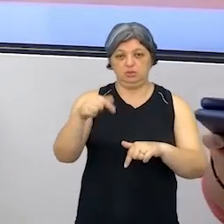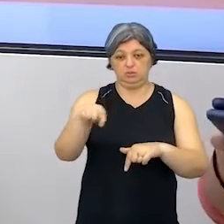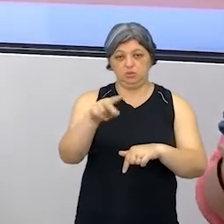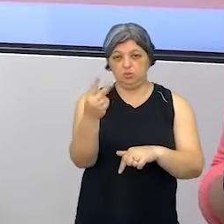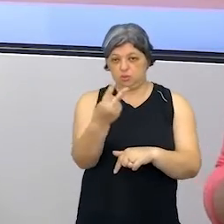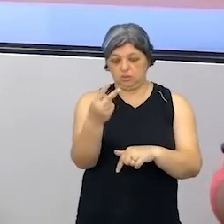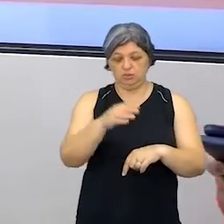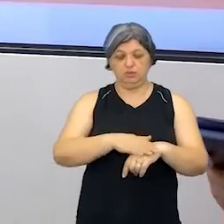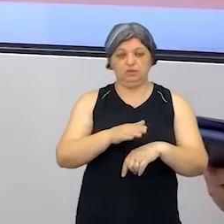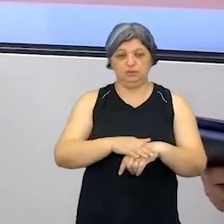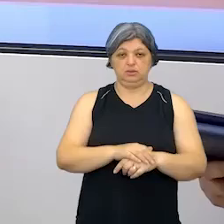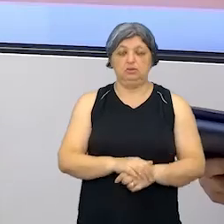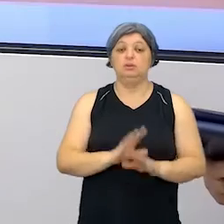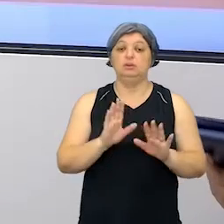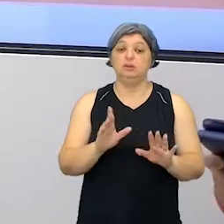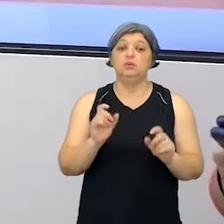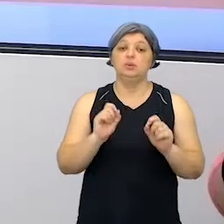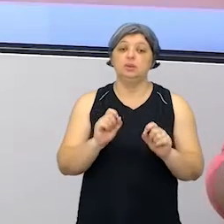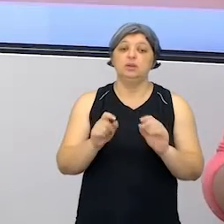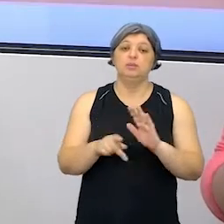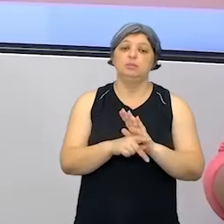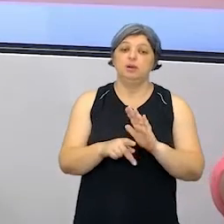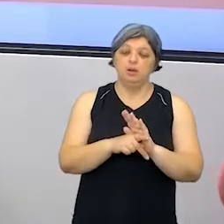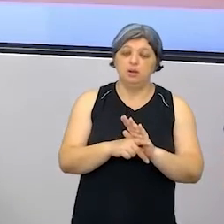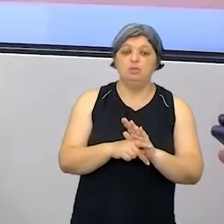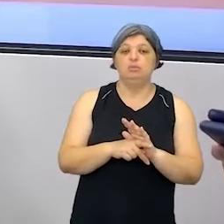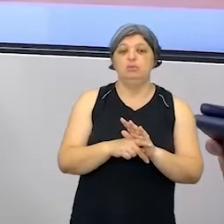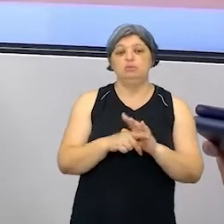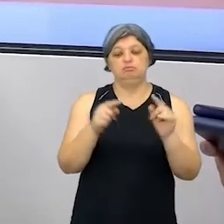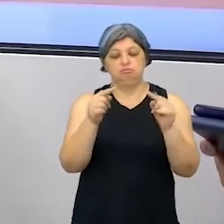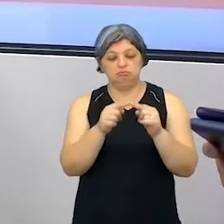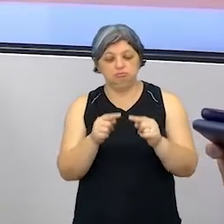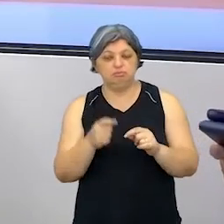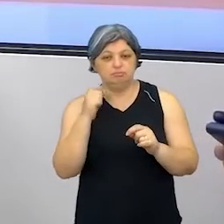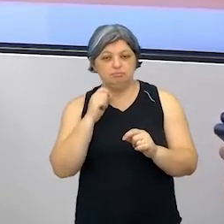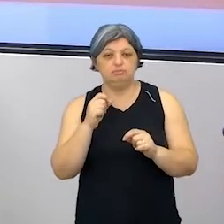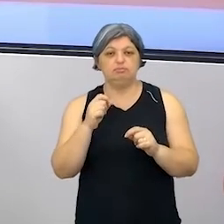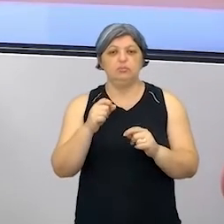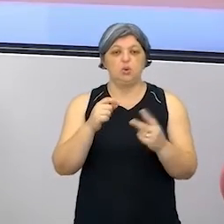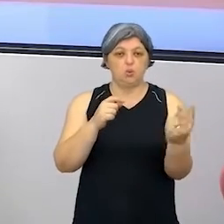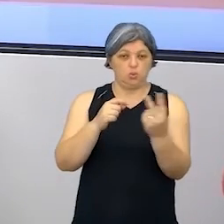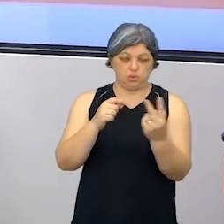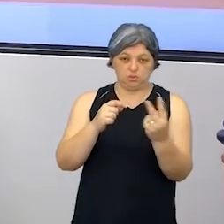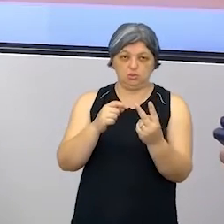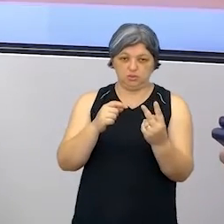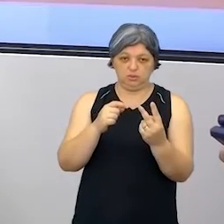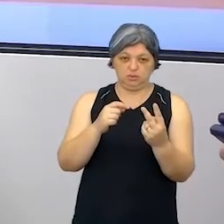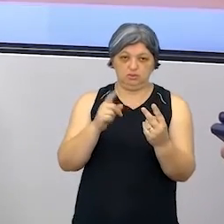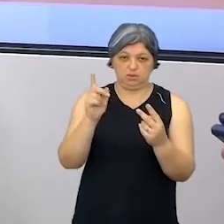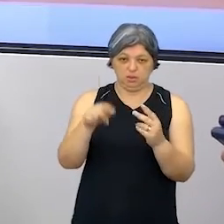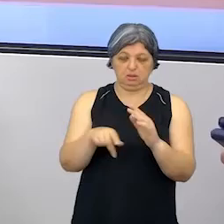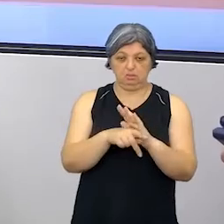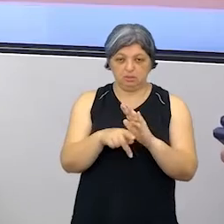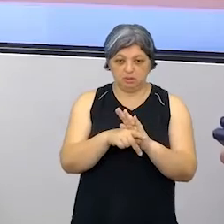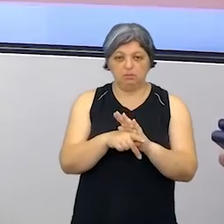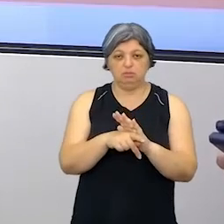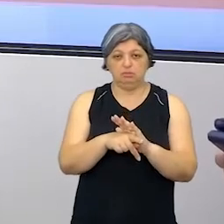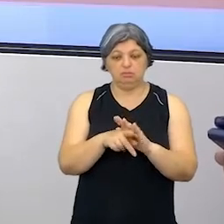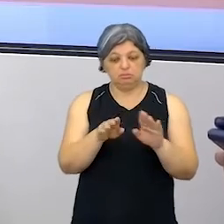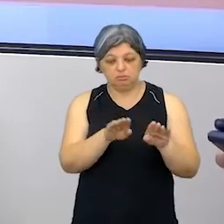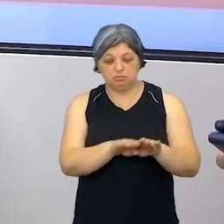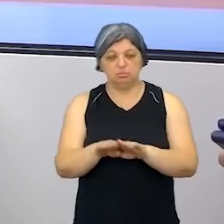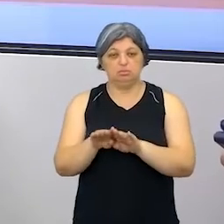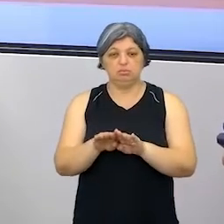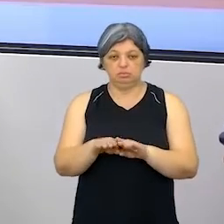fazendo. Então, o consenso, né, ouvindo e acolhendo os dois, é um caminho que a gente pensa que